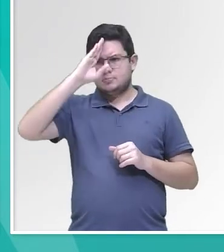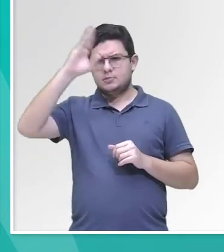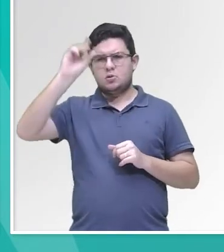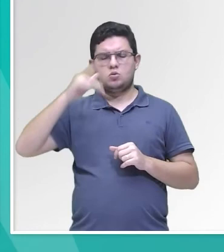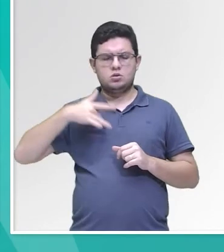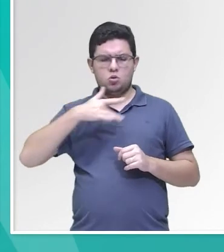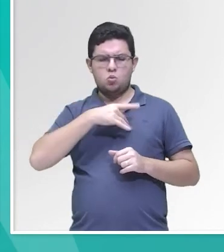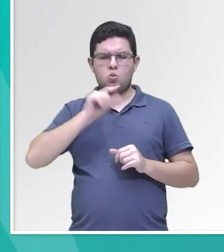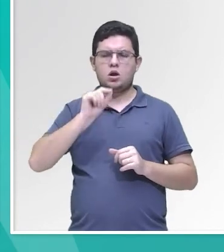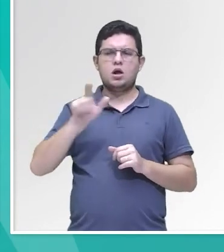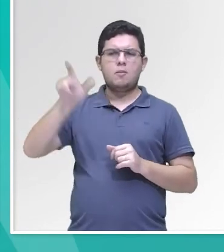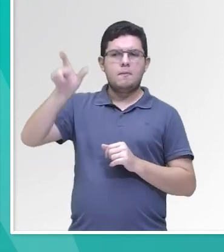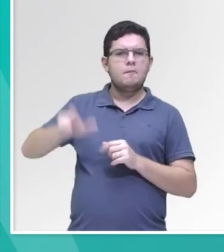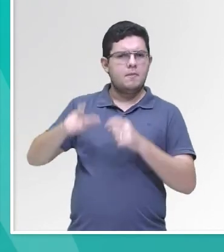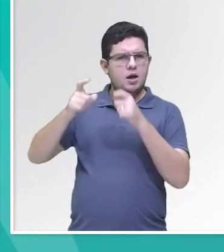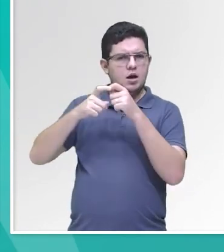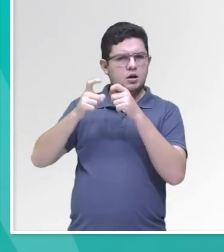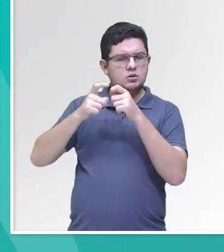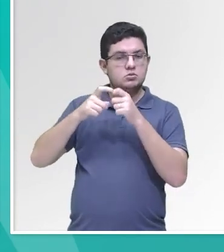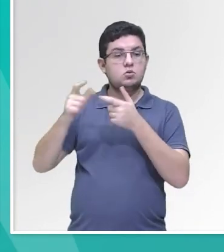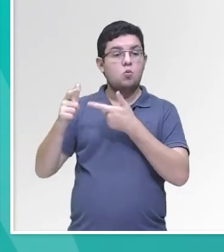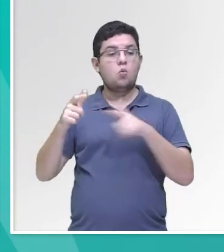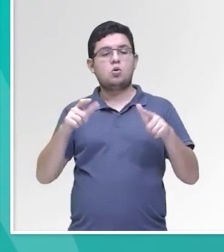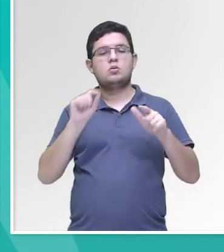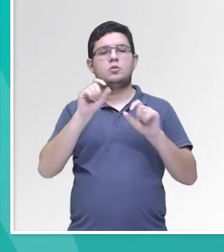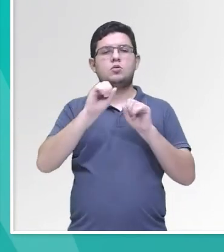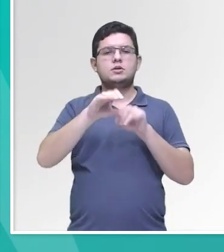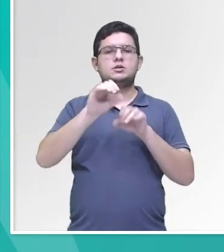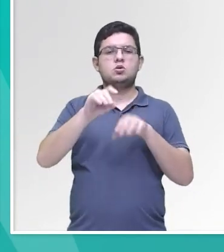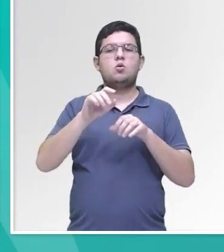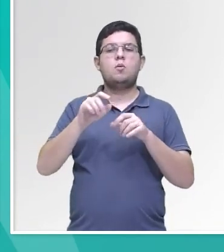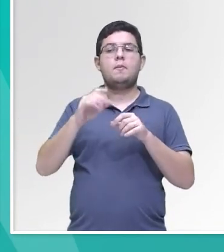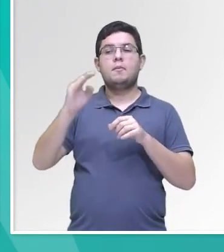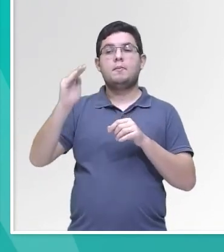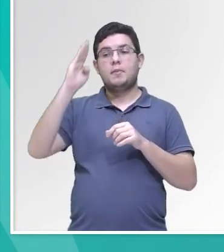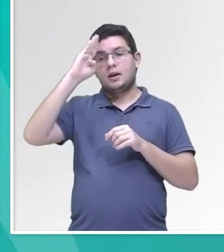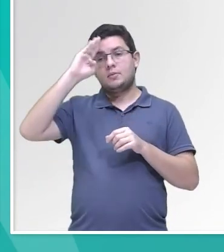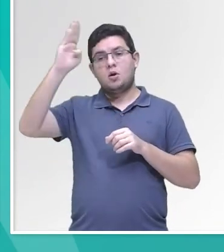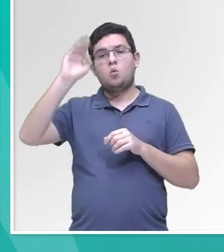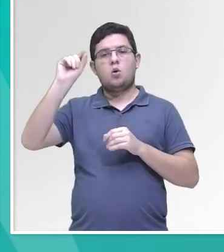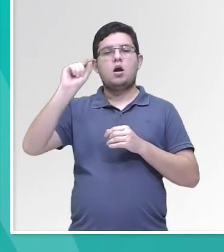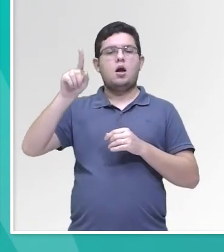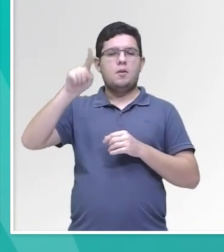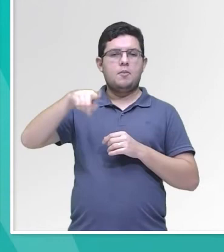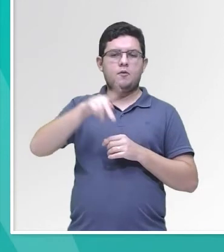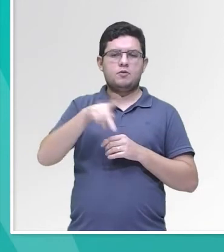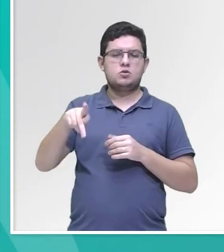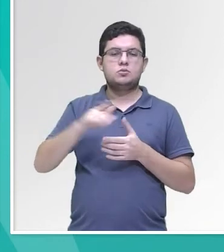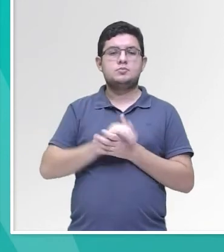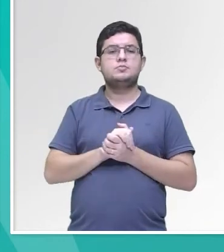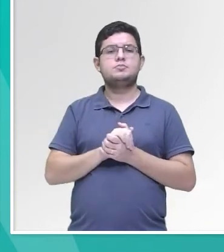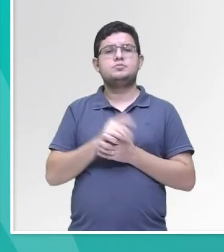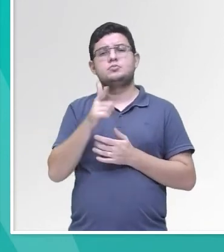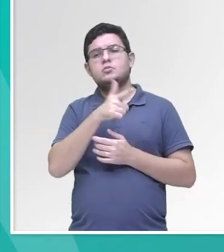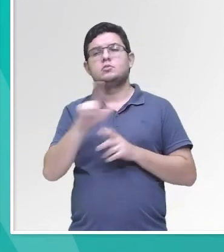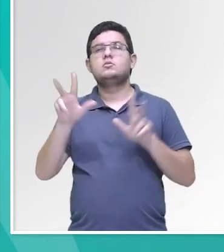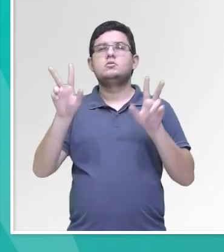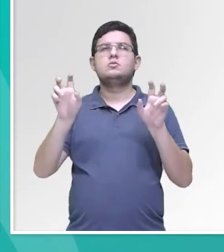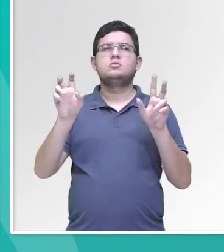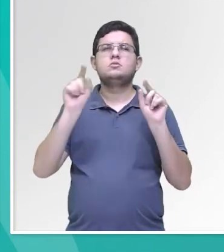médico. Quem é uma autoridade sobre a educação? Um professor. Quem é uma autoridade